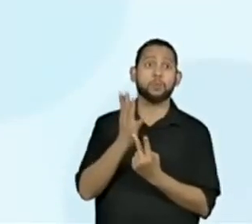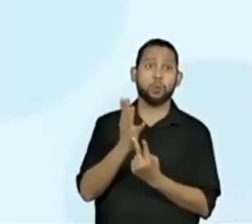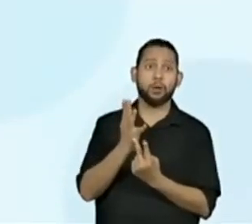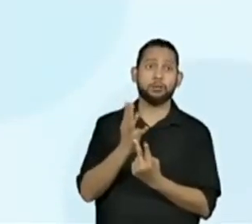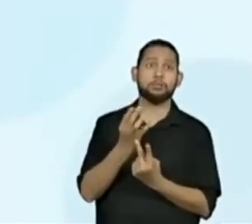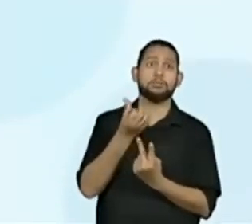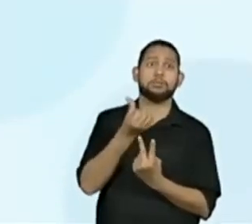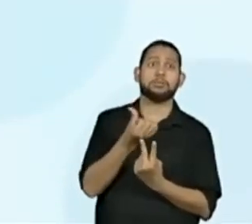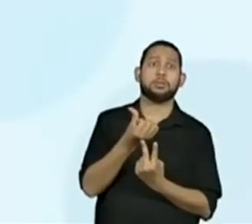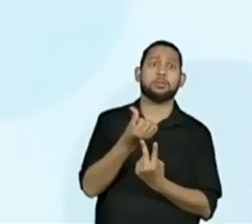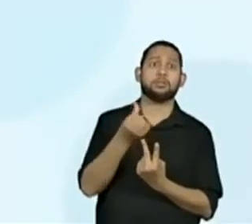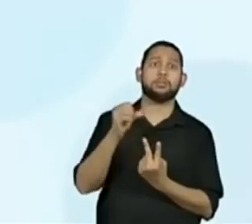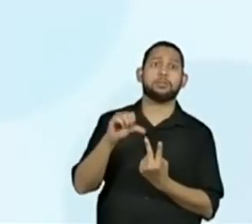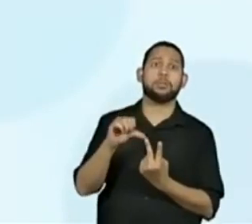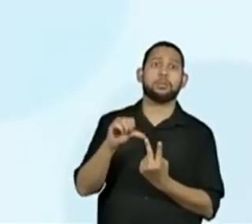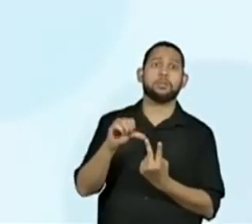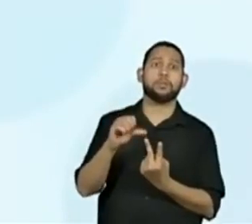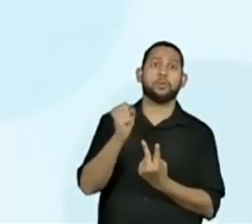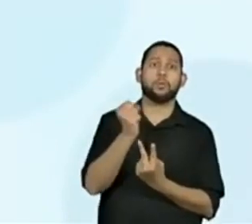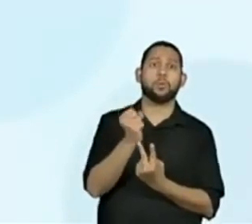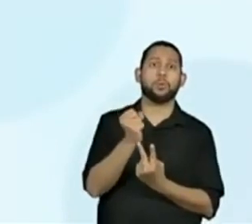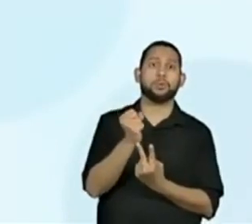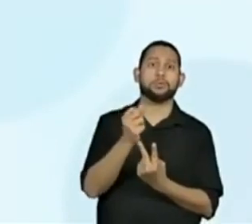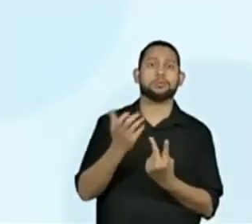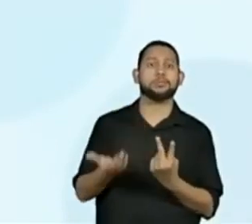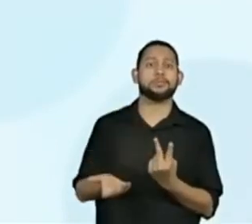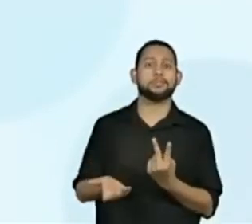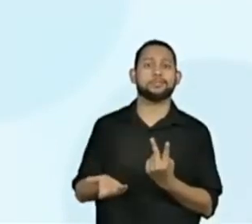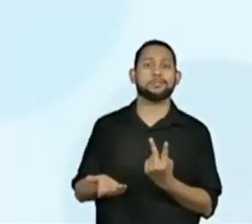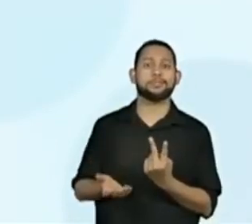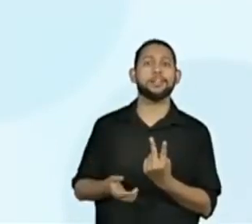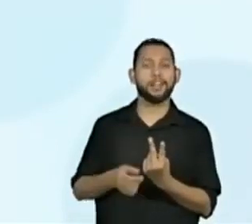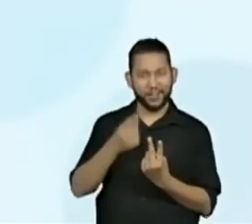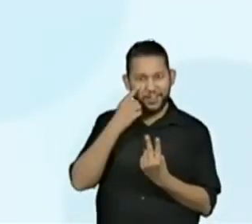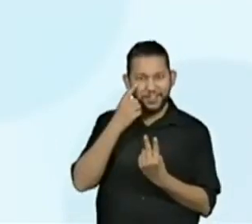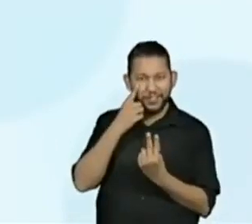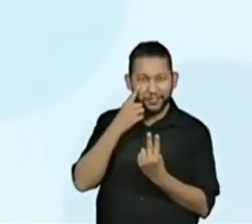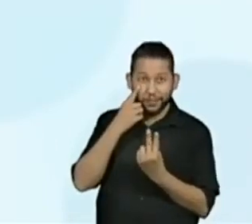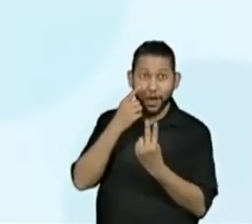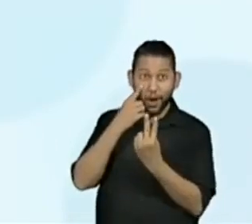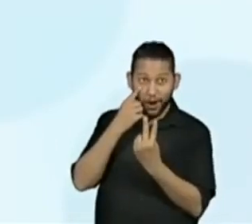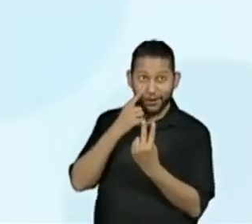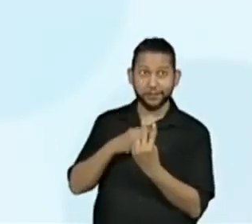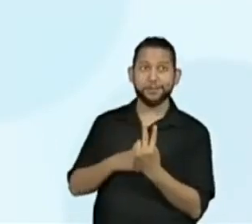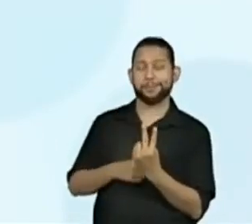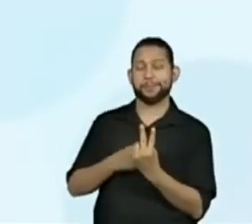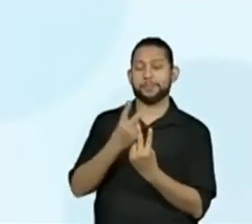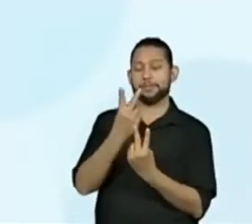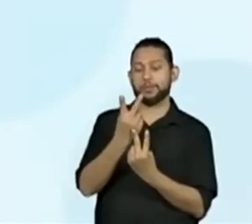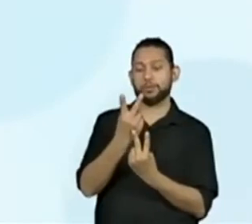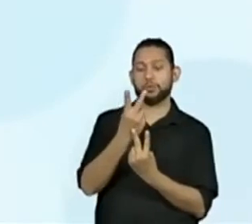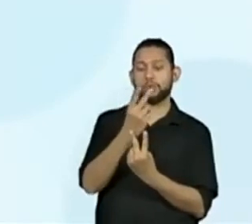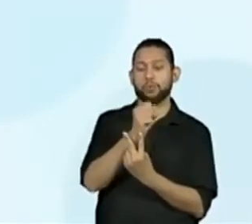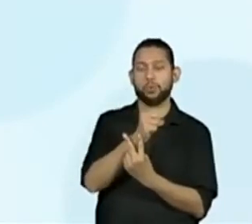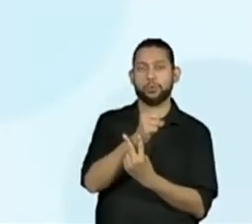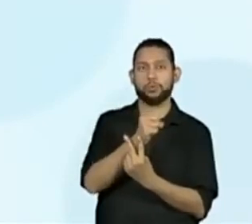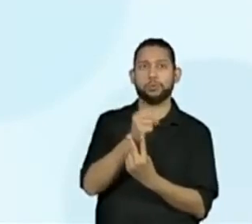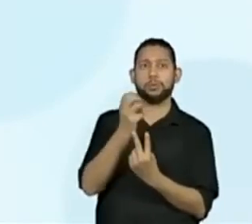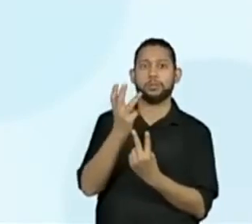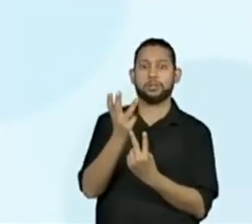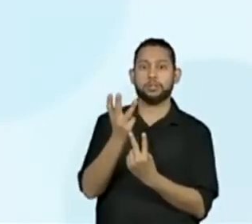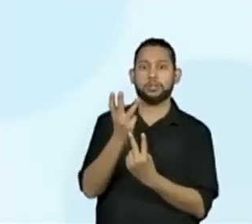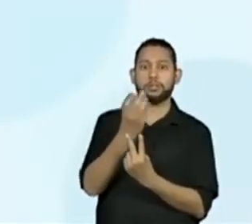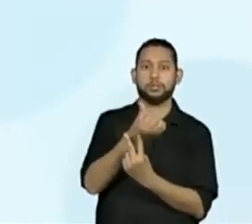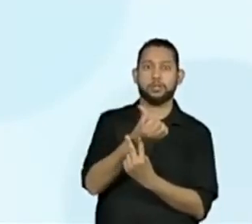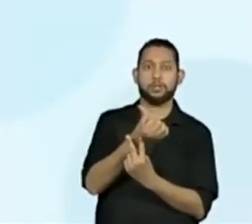aqui a menor dezena é o 2. Se tivesse um outro número com 2 dezenas também, por exemplo,